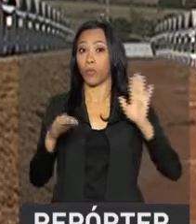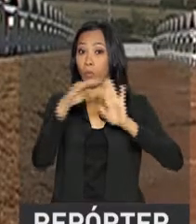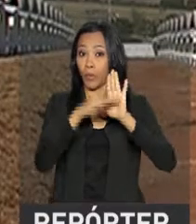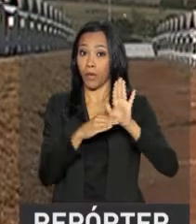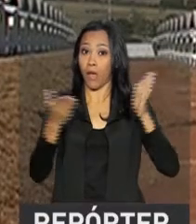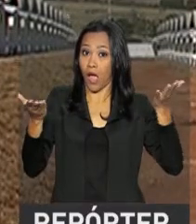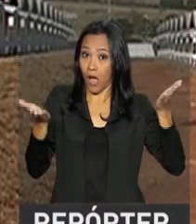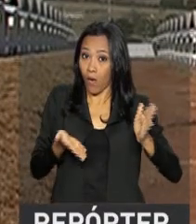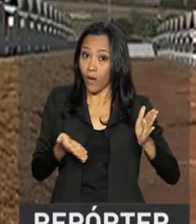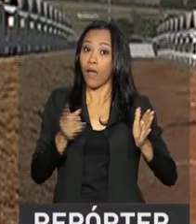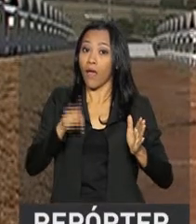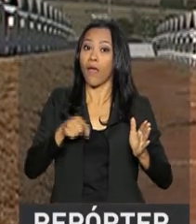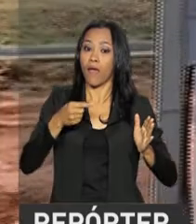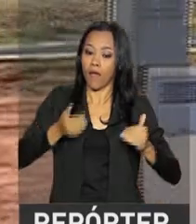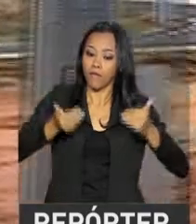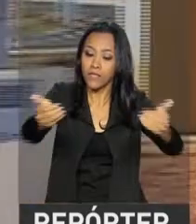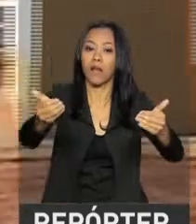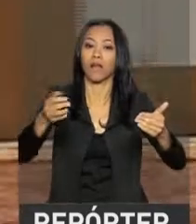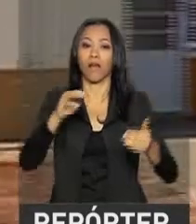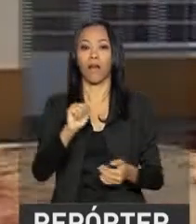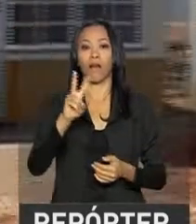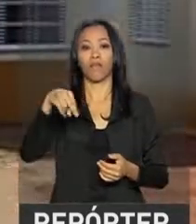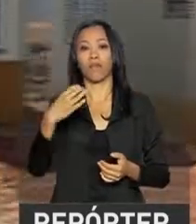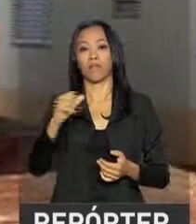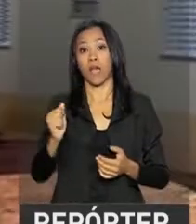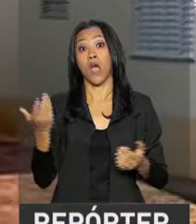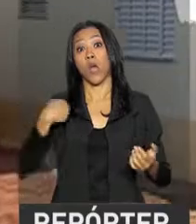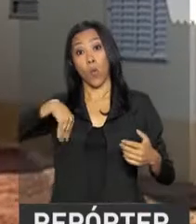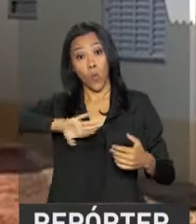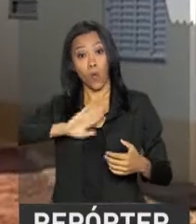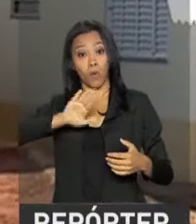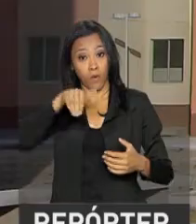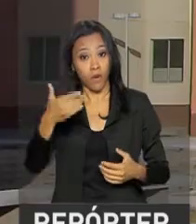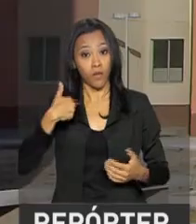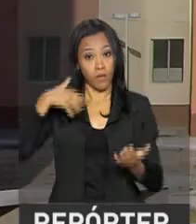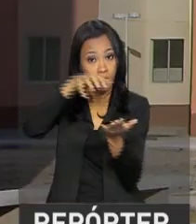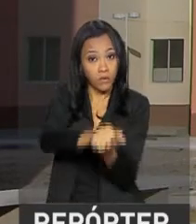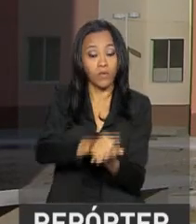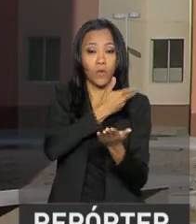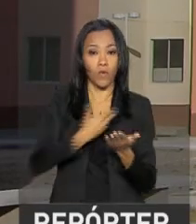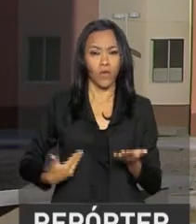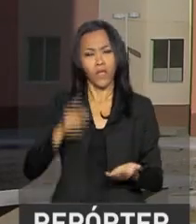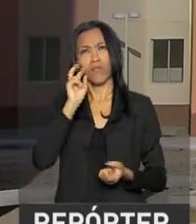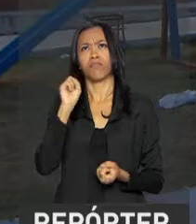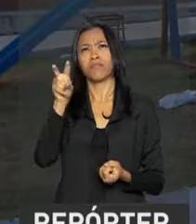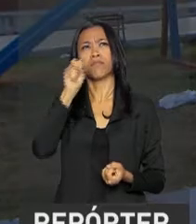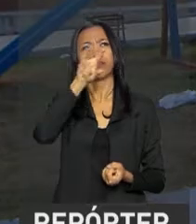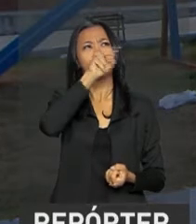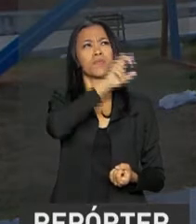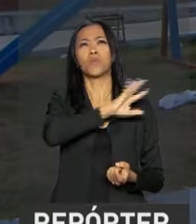o governo, nós deparamos com obras paradas em todo o país. E o objetivo do Avançar é exatamente